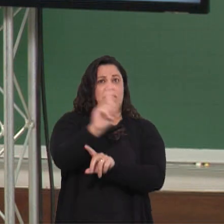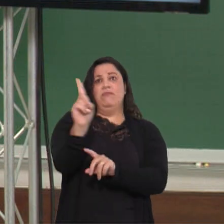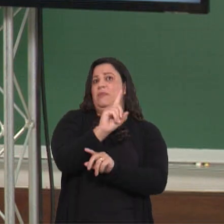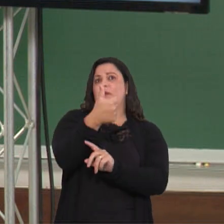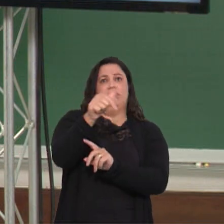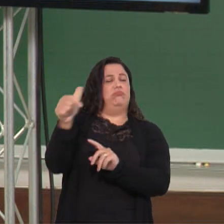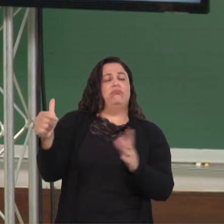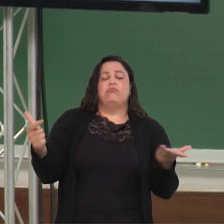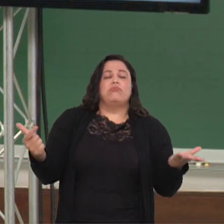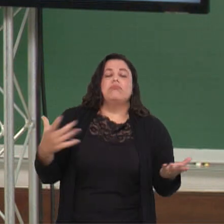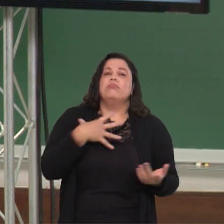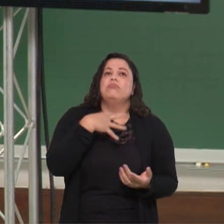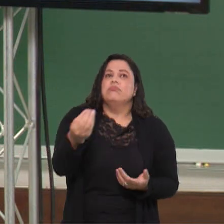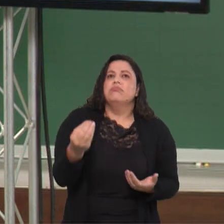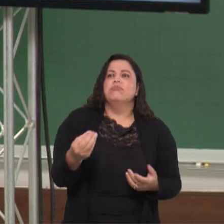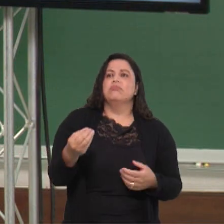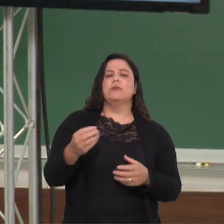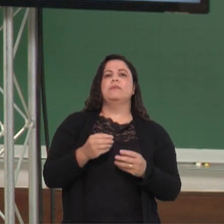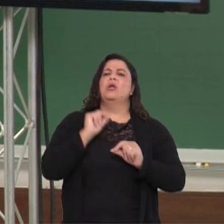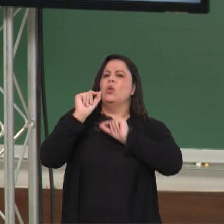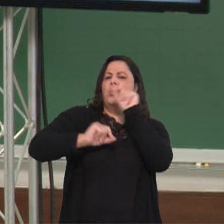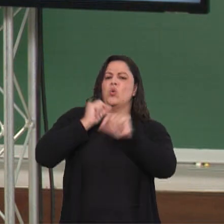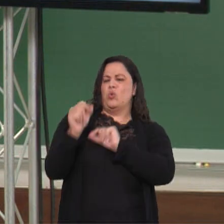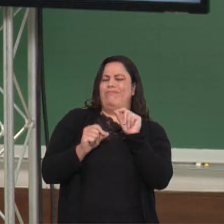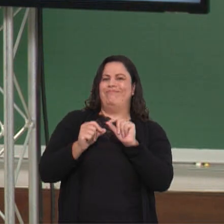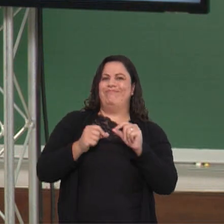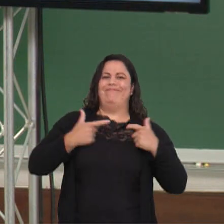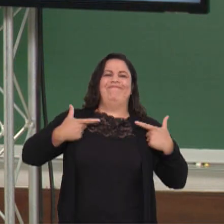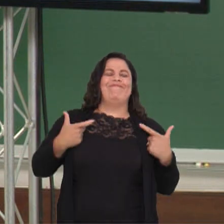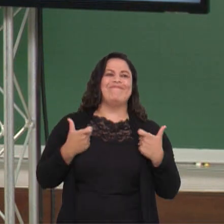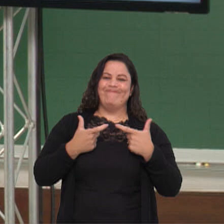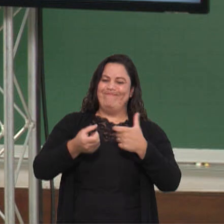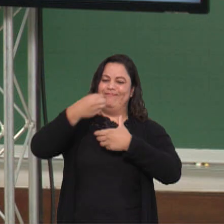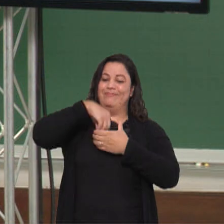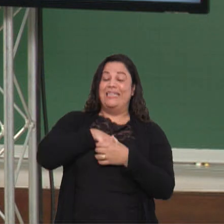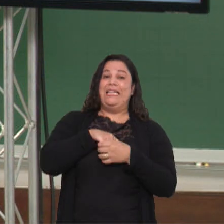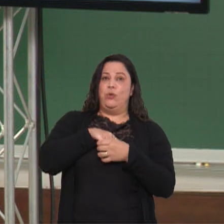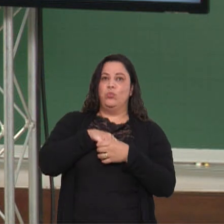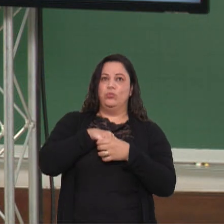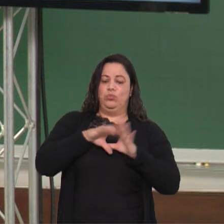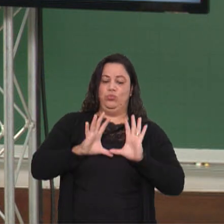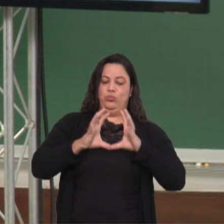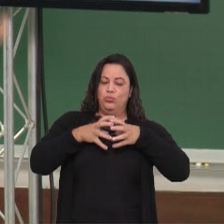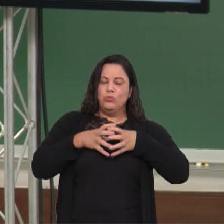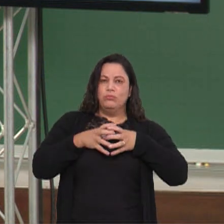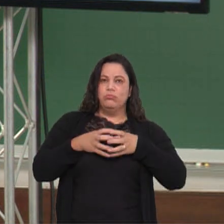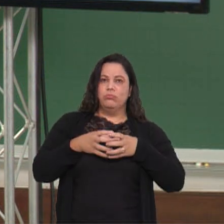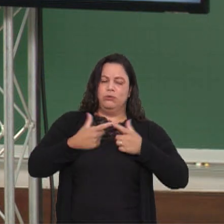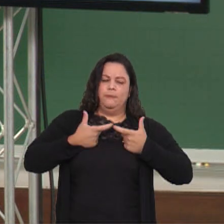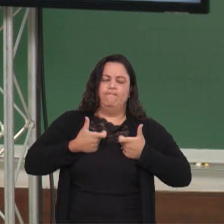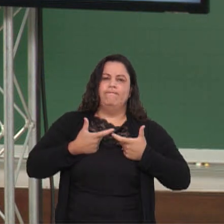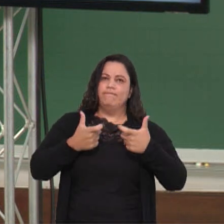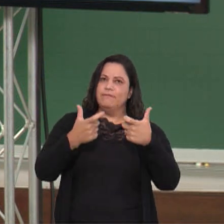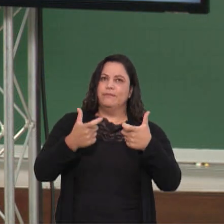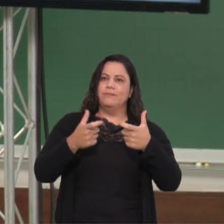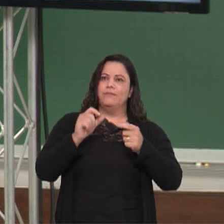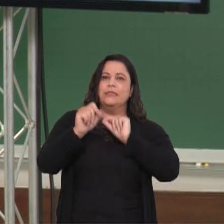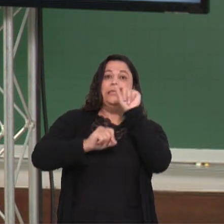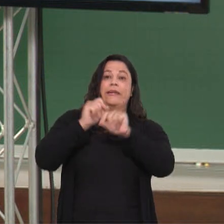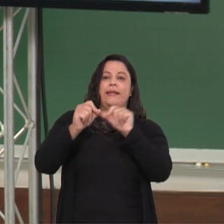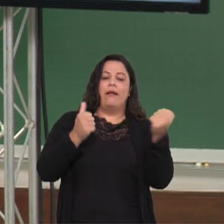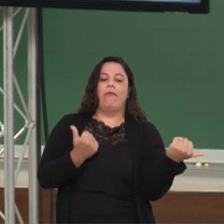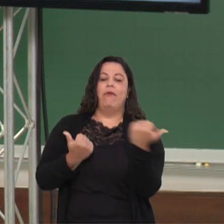no período no helenismo uma disputa interna pelo poder. Essa disputa, a exemplo do que aconteceu com outras civilizações,